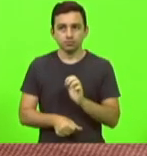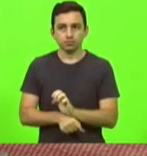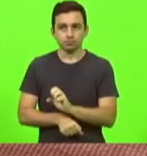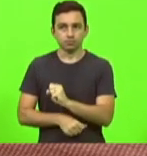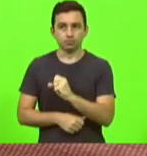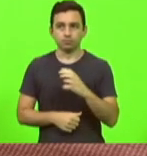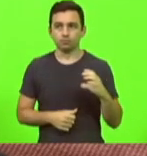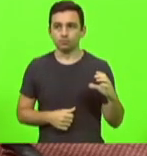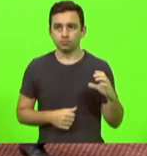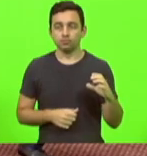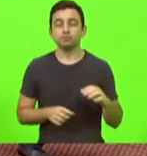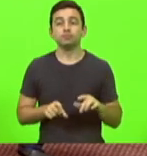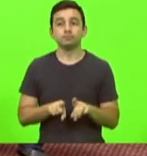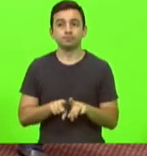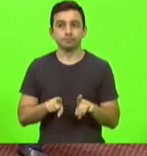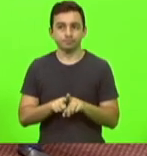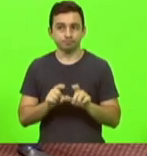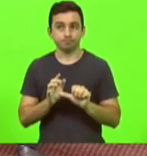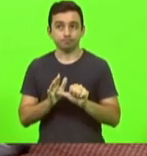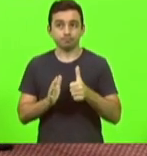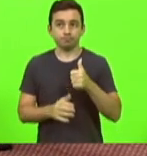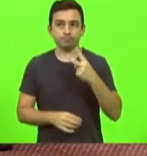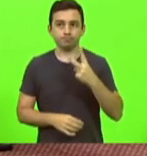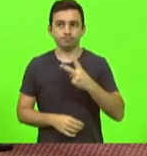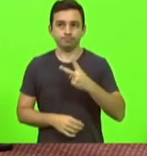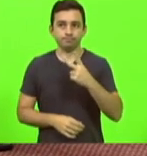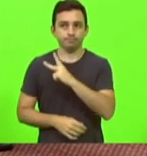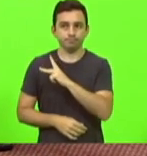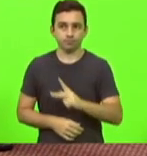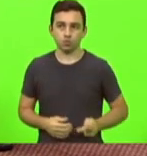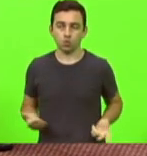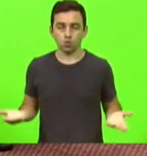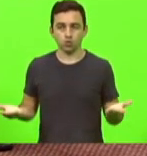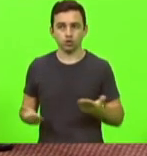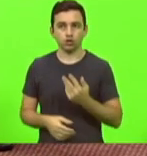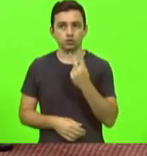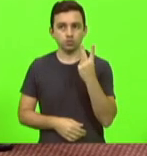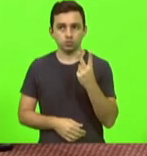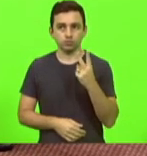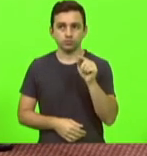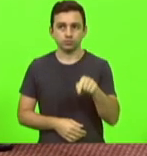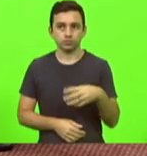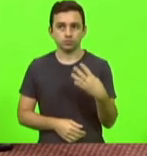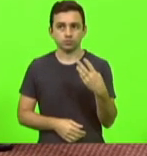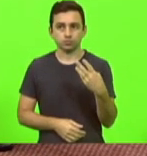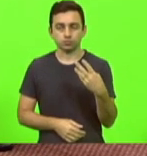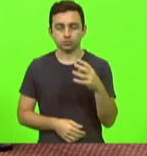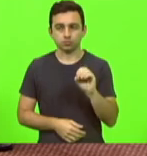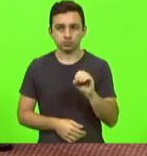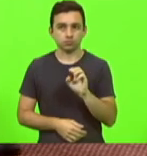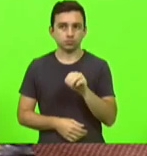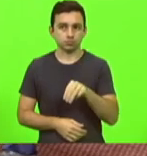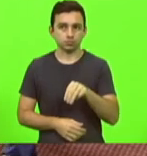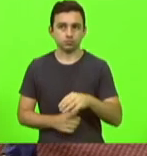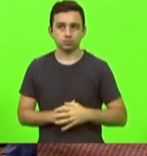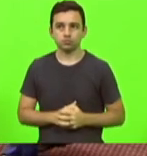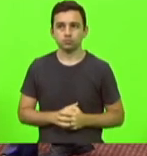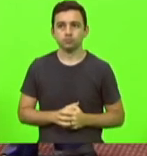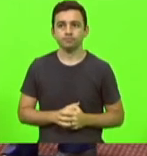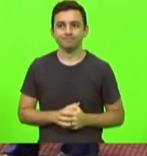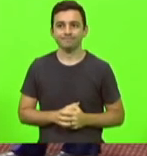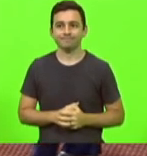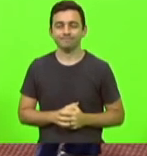Catarina e também primeiro vice-presidente para hoje as 14:40 está